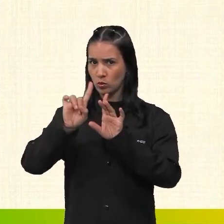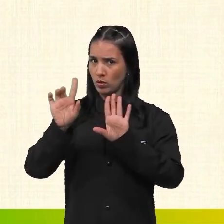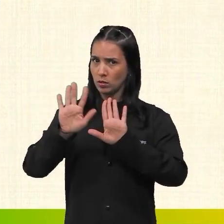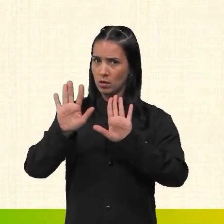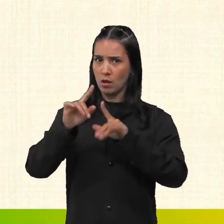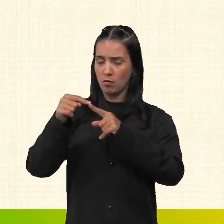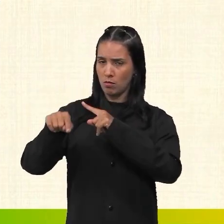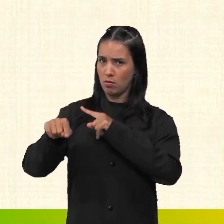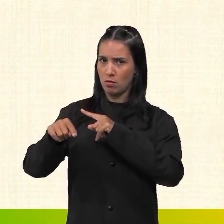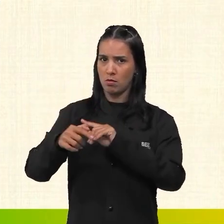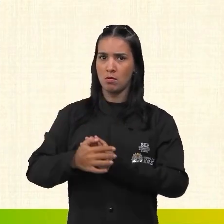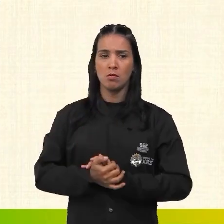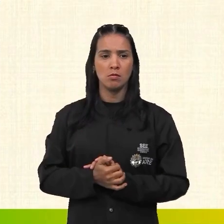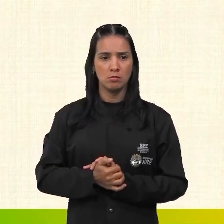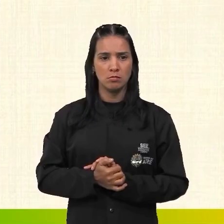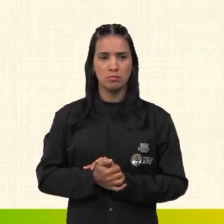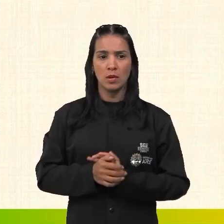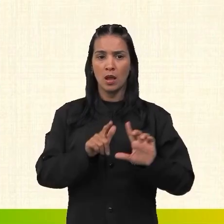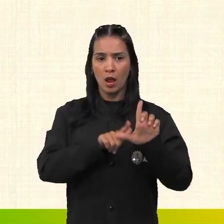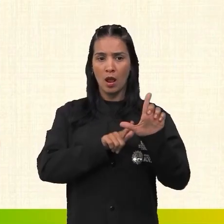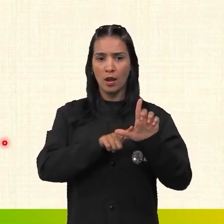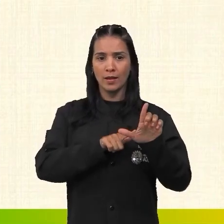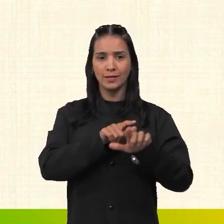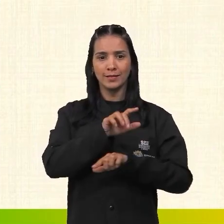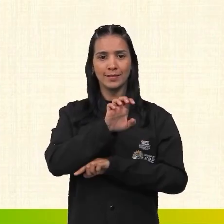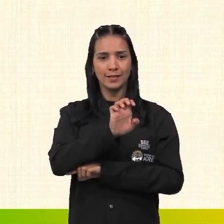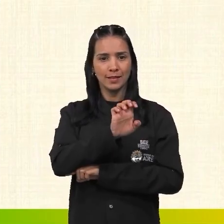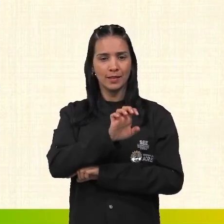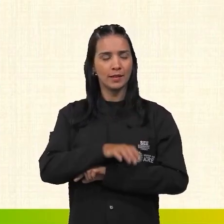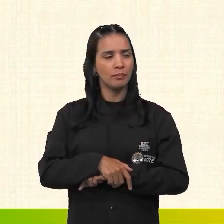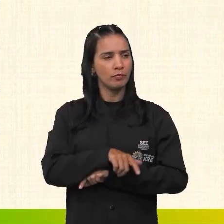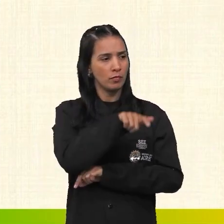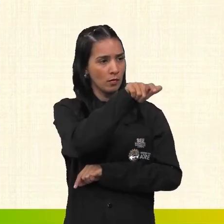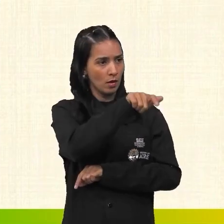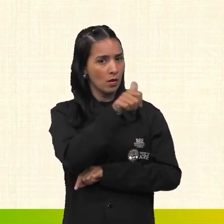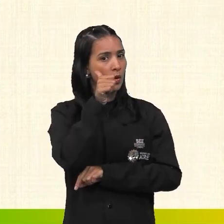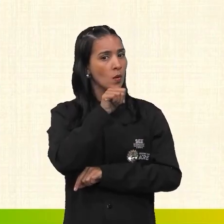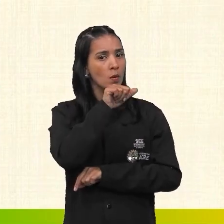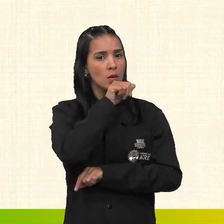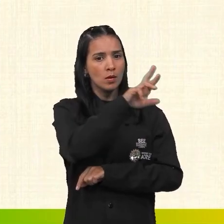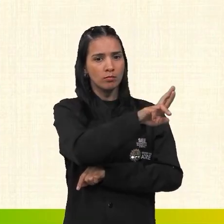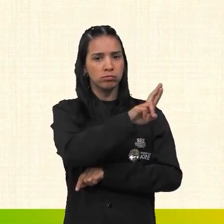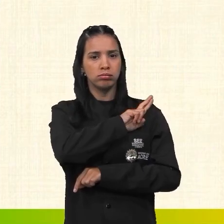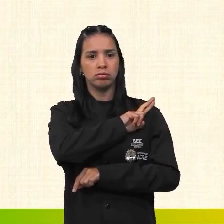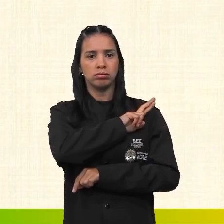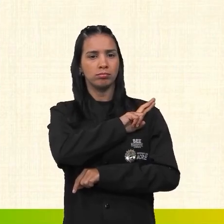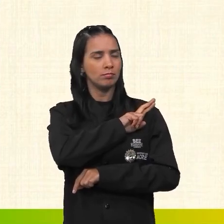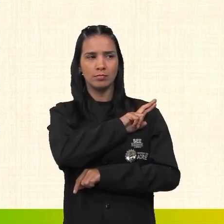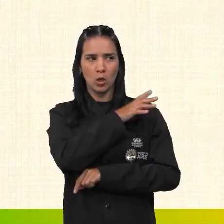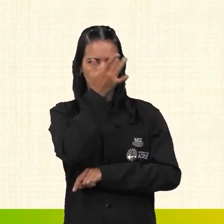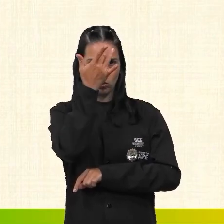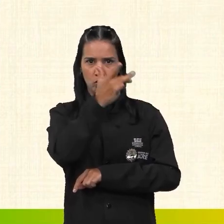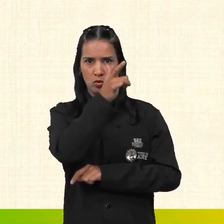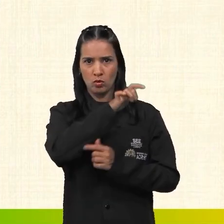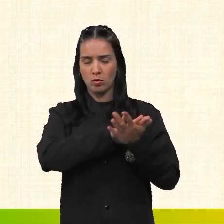nós temos a mãe de Calvin não sabe dizer o que tem para jantar.